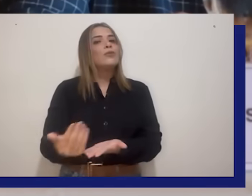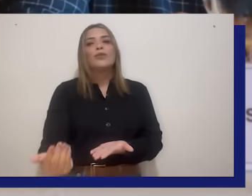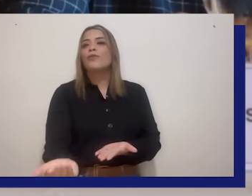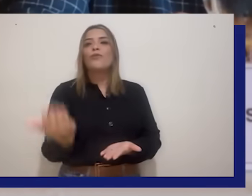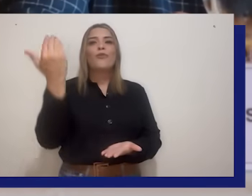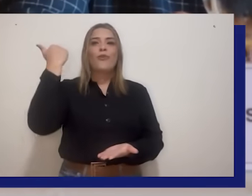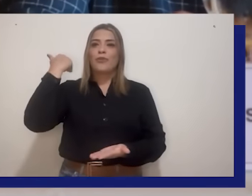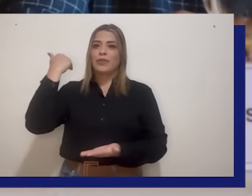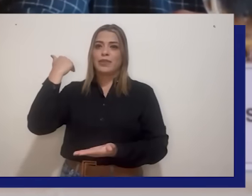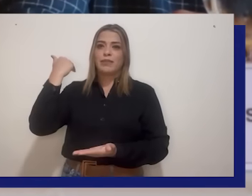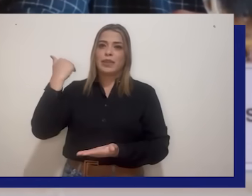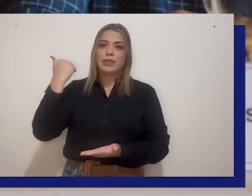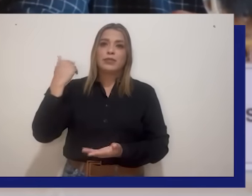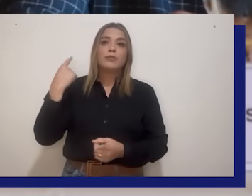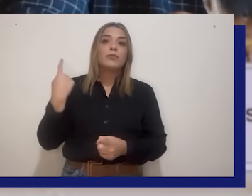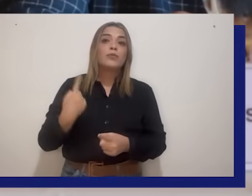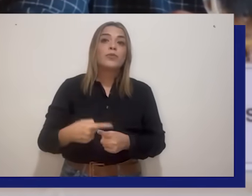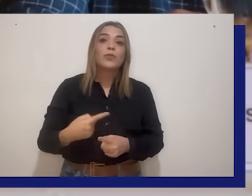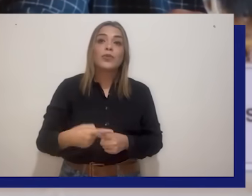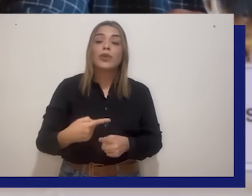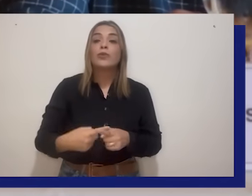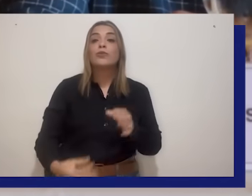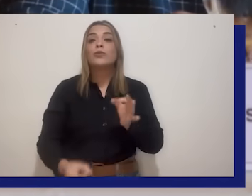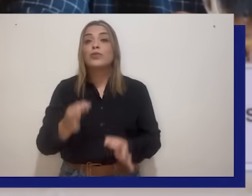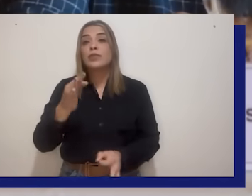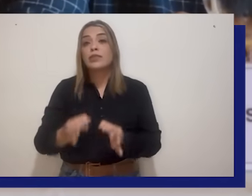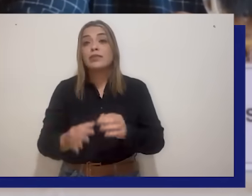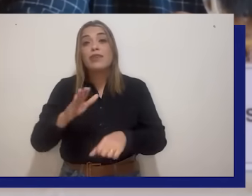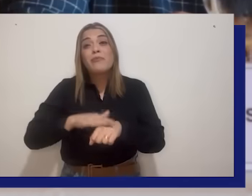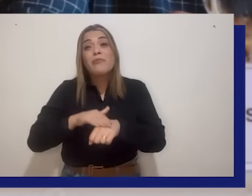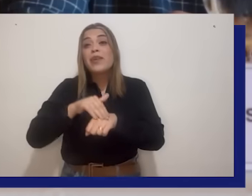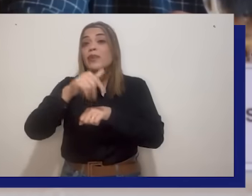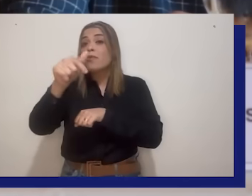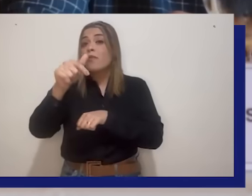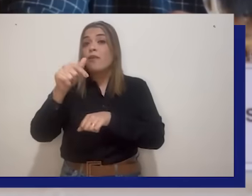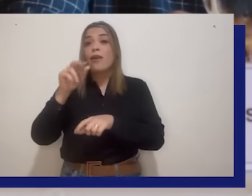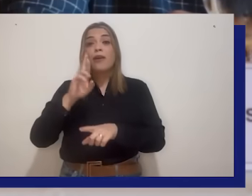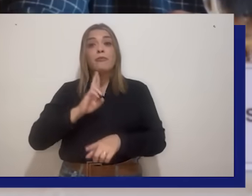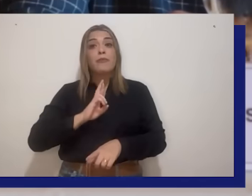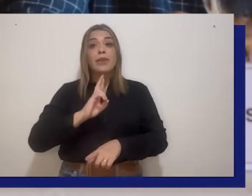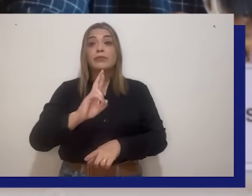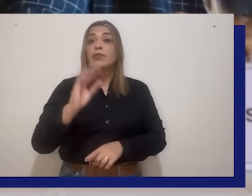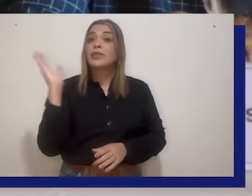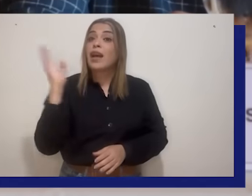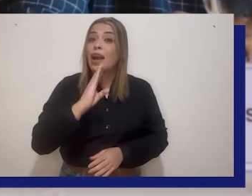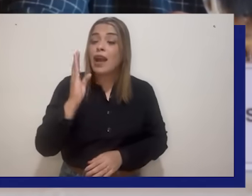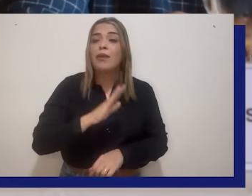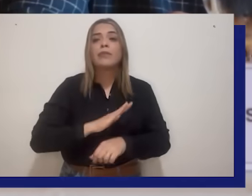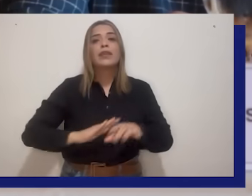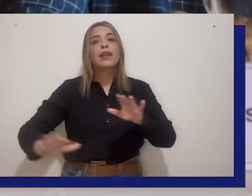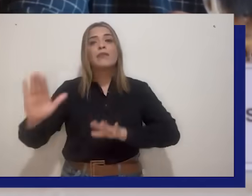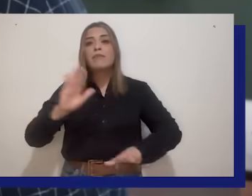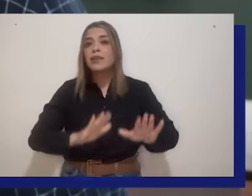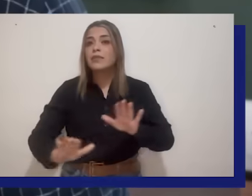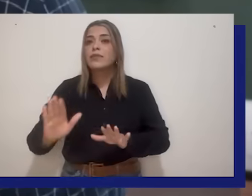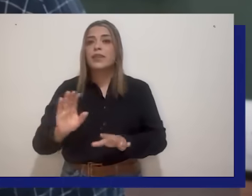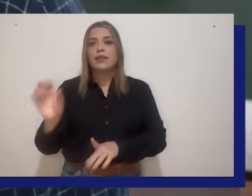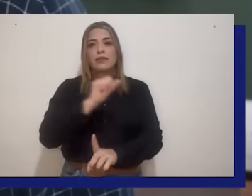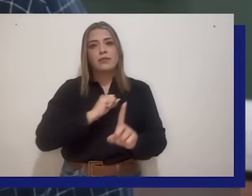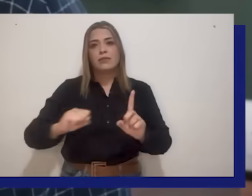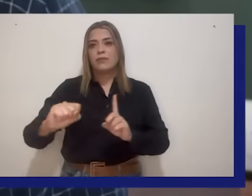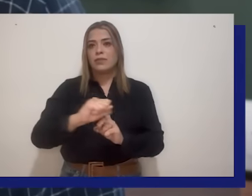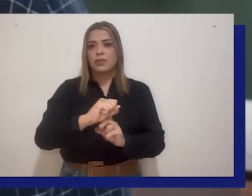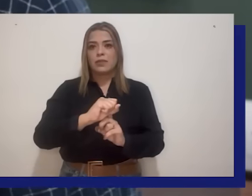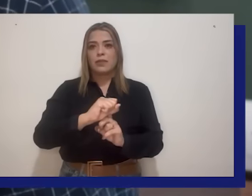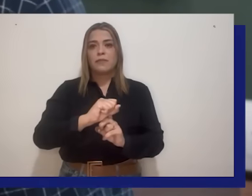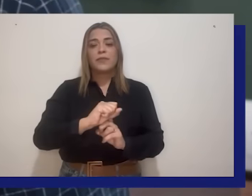irreversível para o judiciário, para a solução, para a pacificação social. A ideia é que